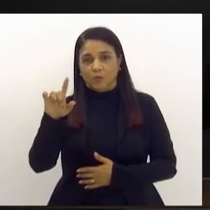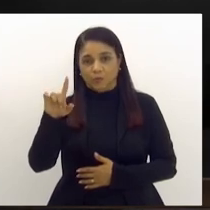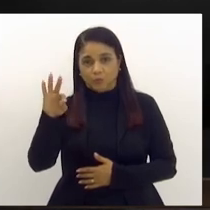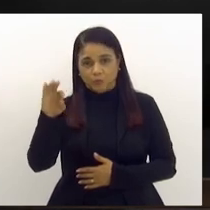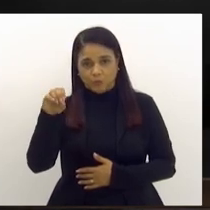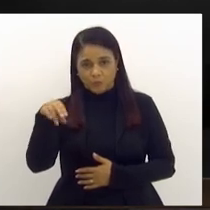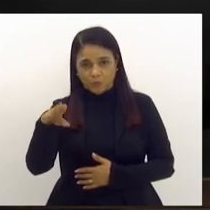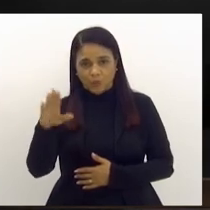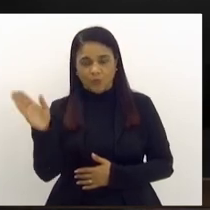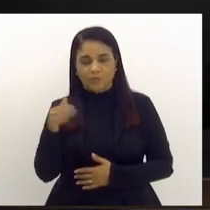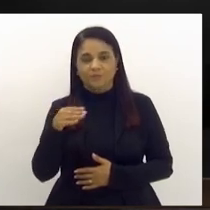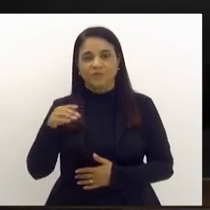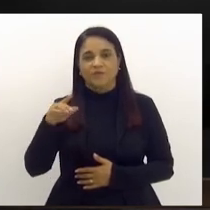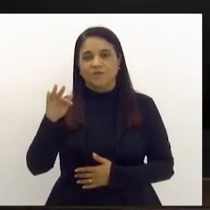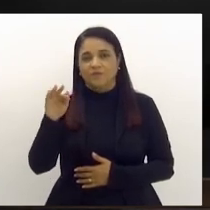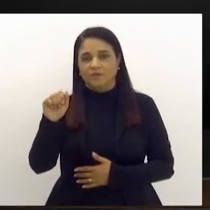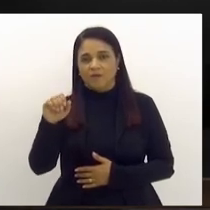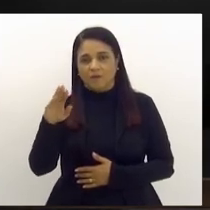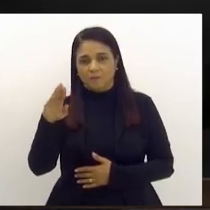deputado Fábio Silva,